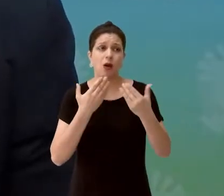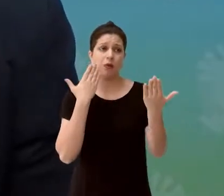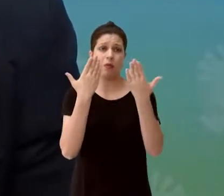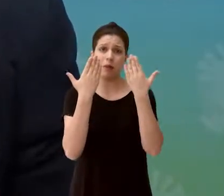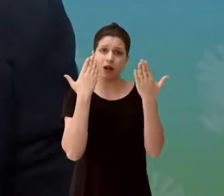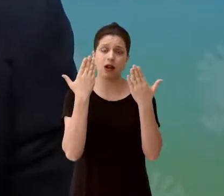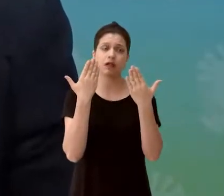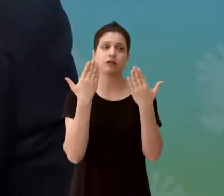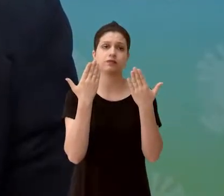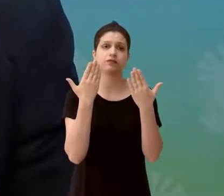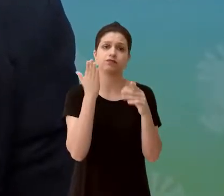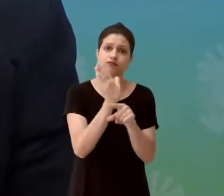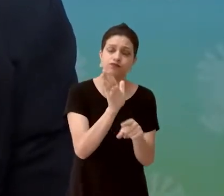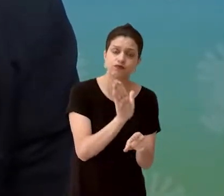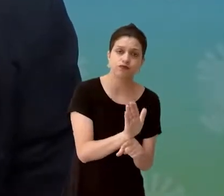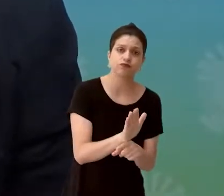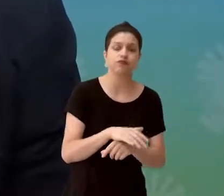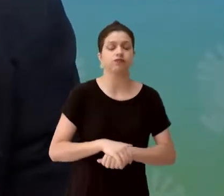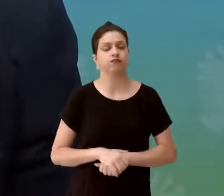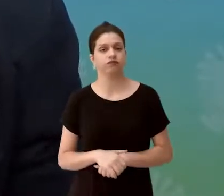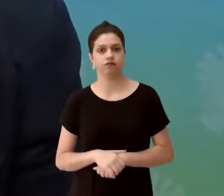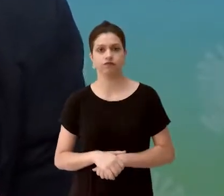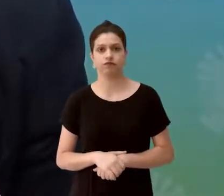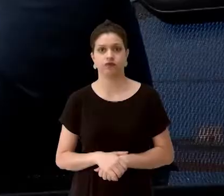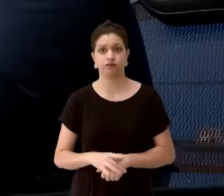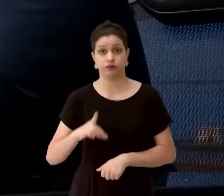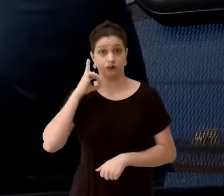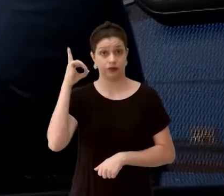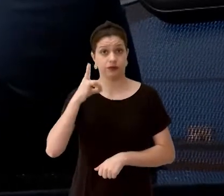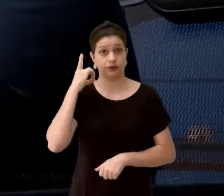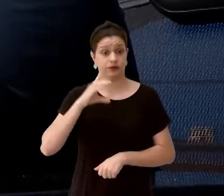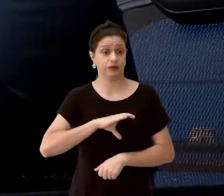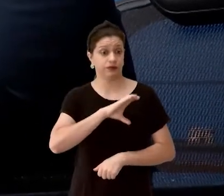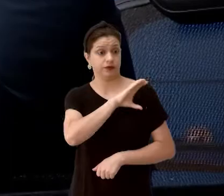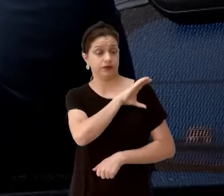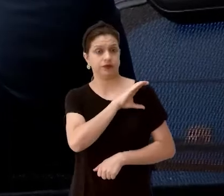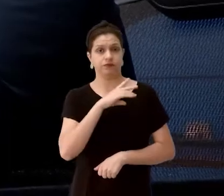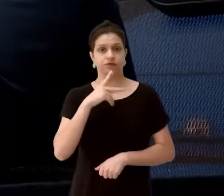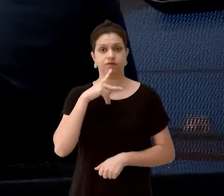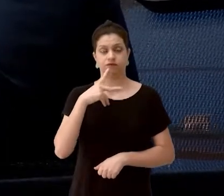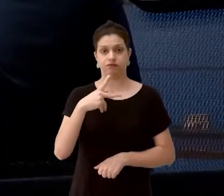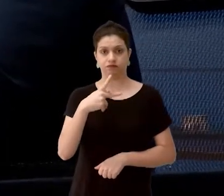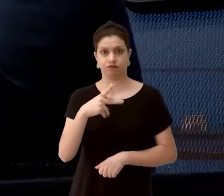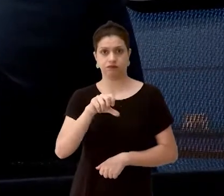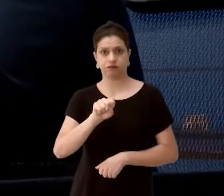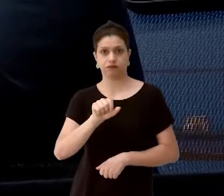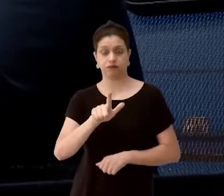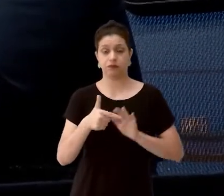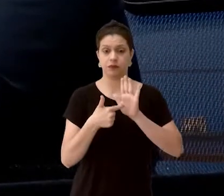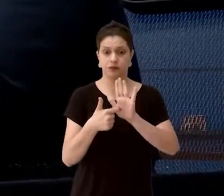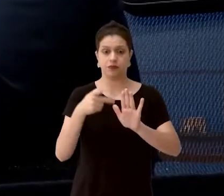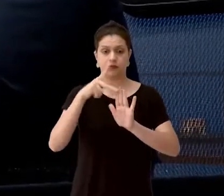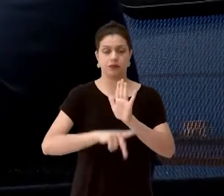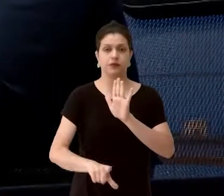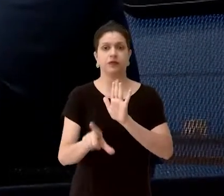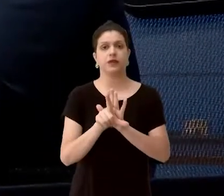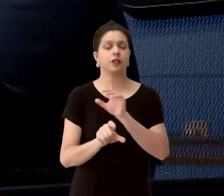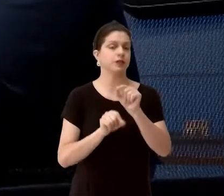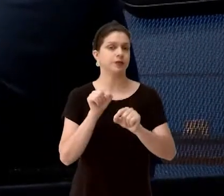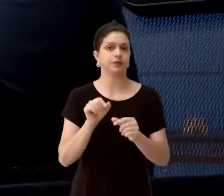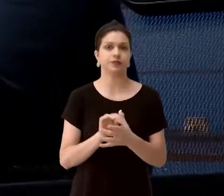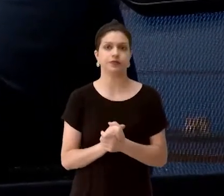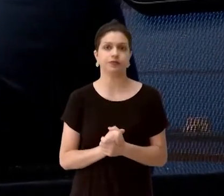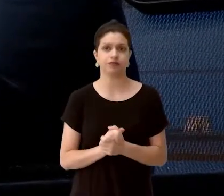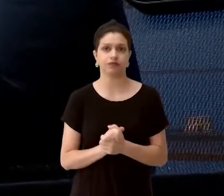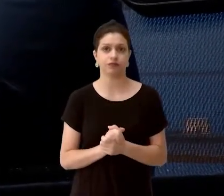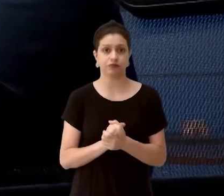ser recuperada, para ser melhor acompanhada. O deputado Capitão Contar, do PSL, apresentou projeto